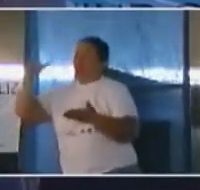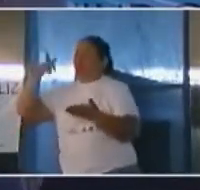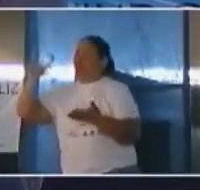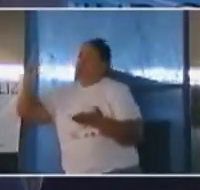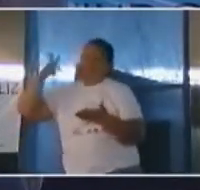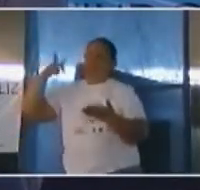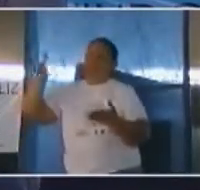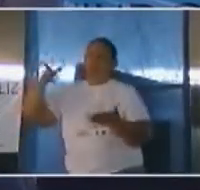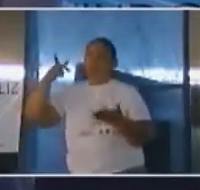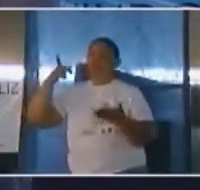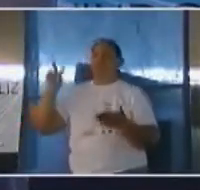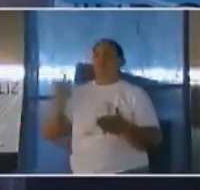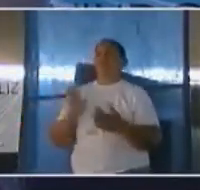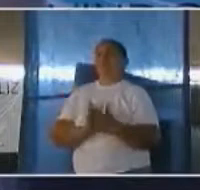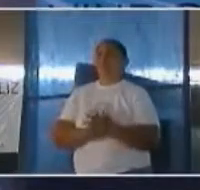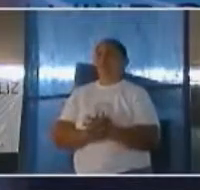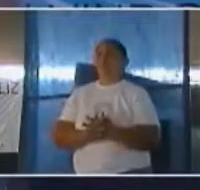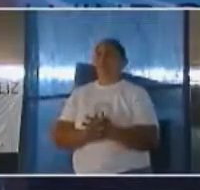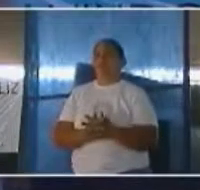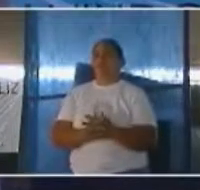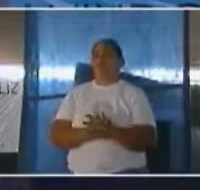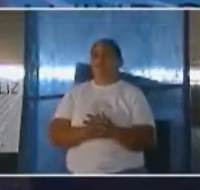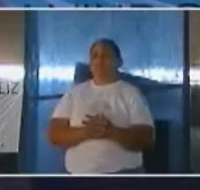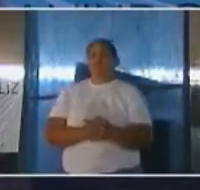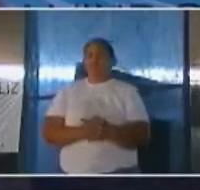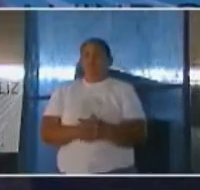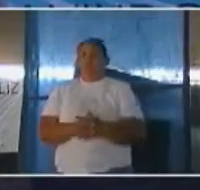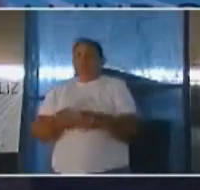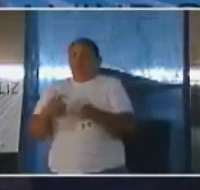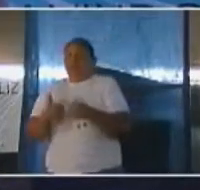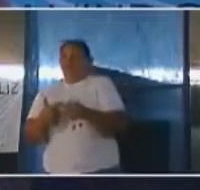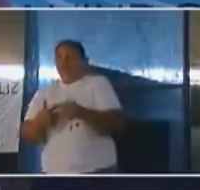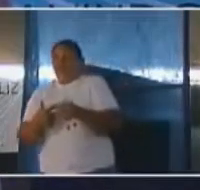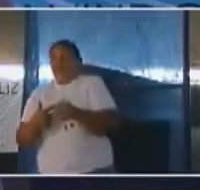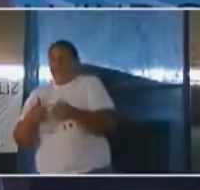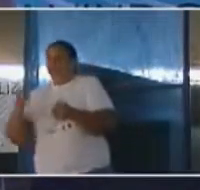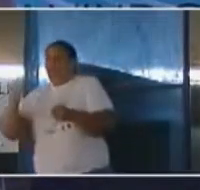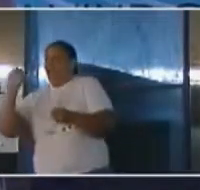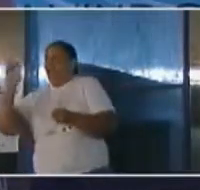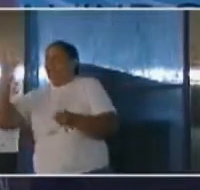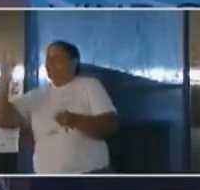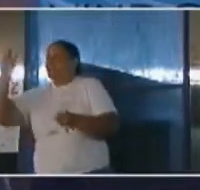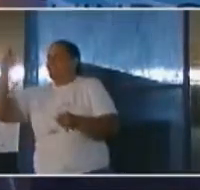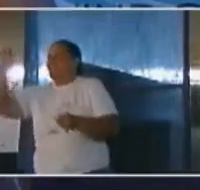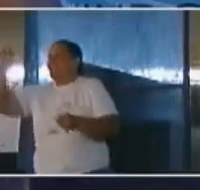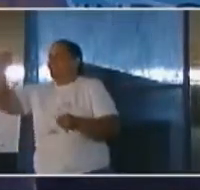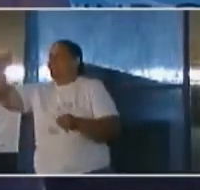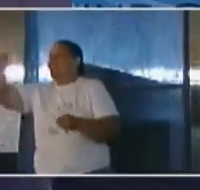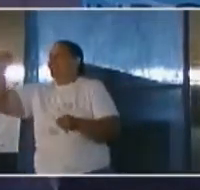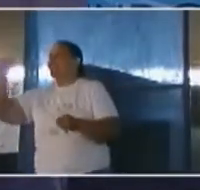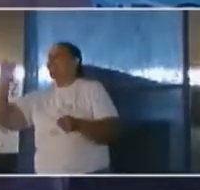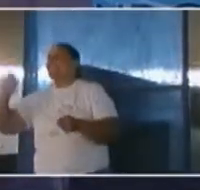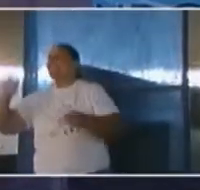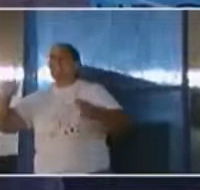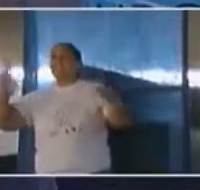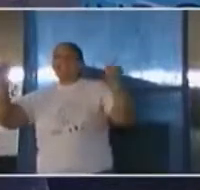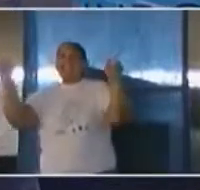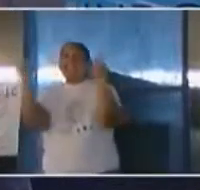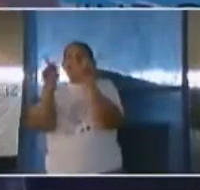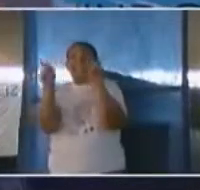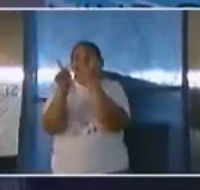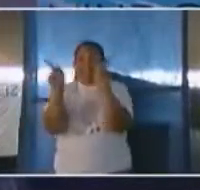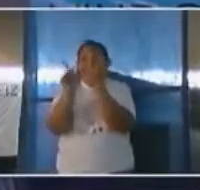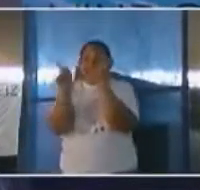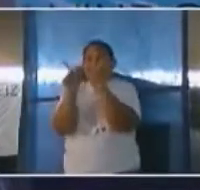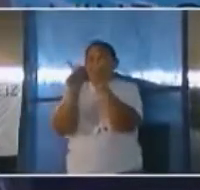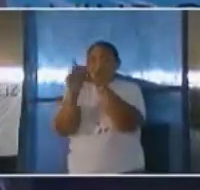vivido. Foi na cidade de Atenas, na Grécia, uma cidade que já havia sido um grande centro cultural e econômico